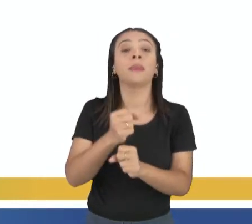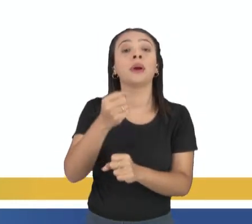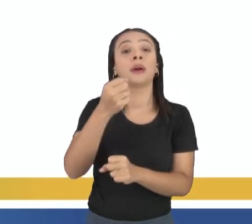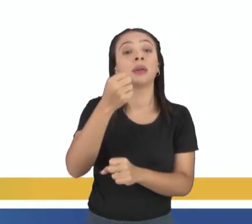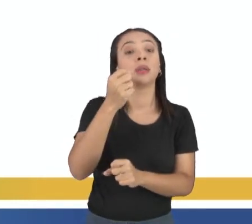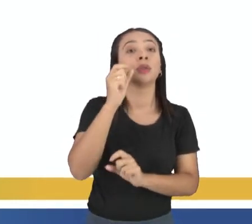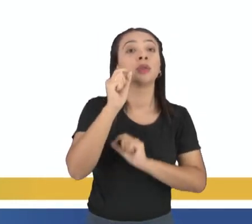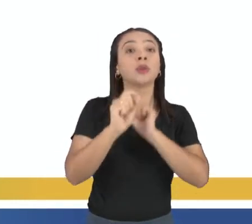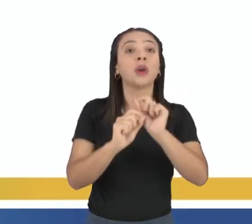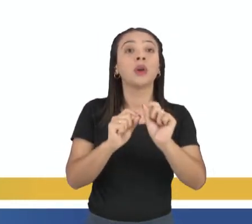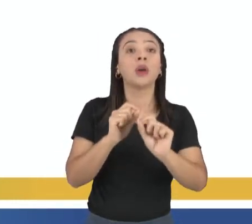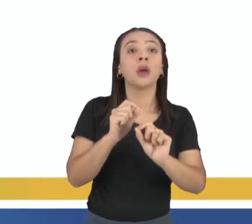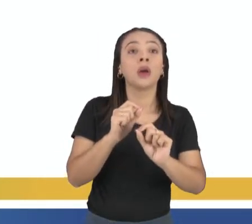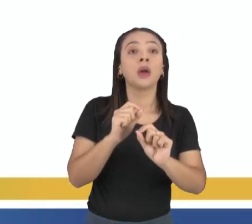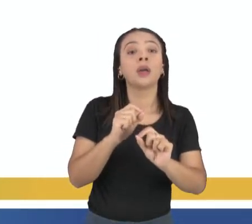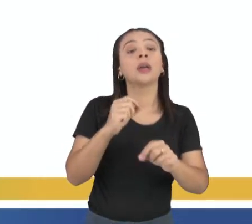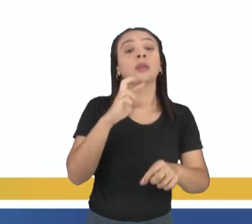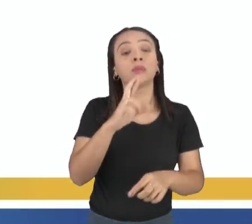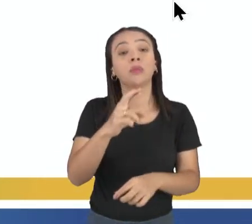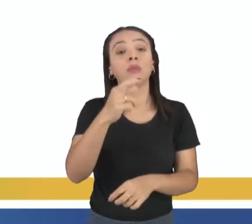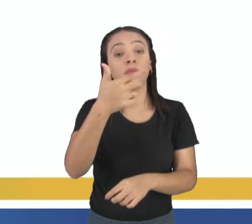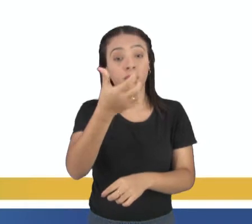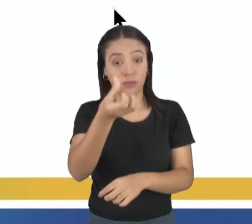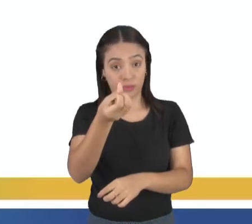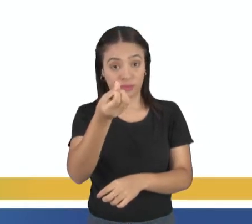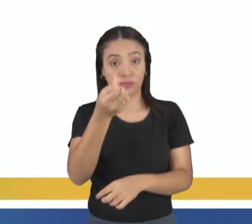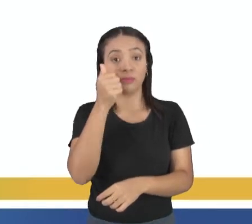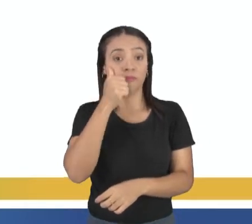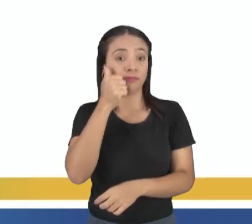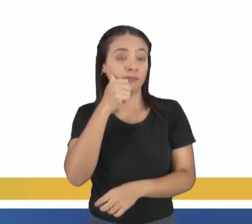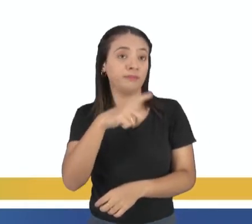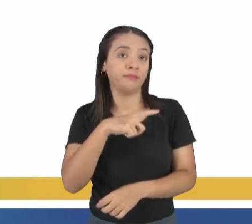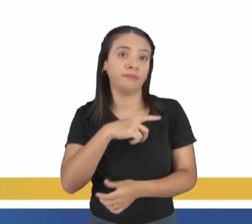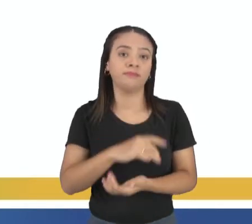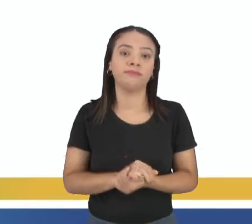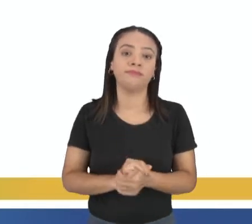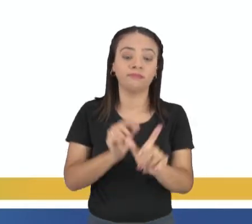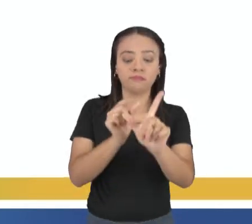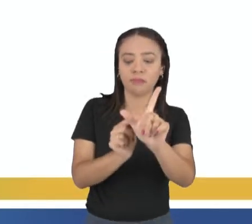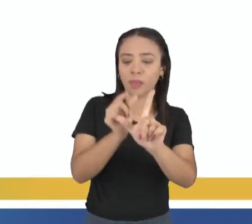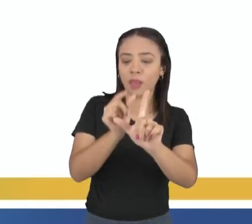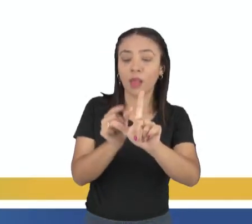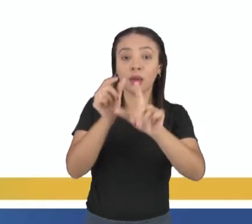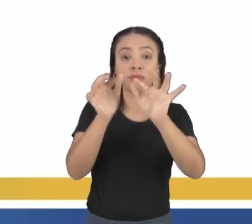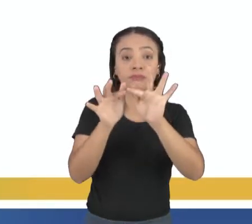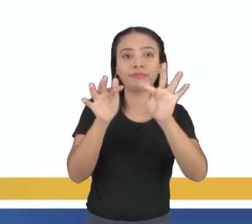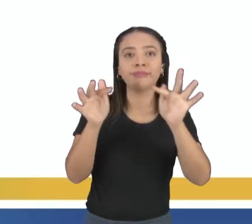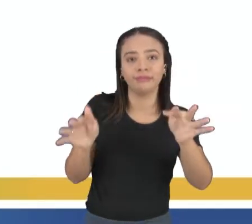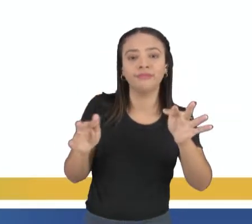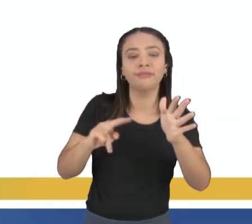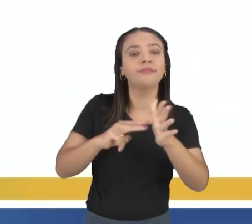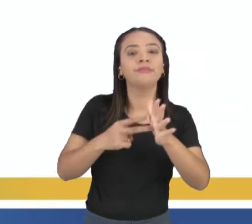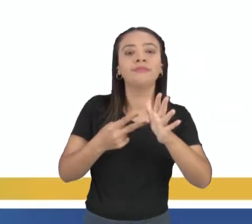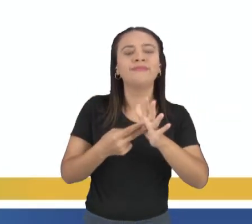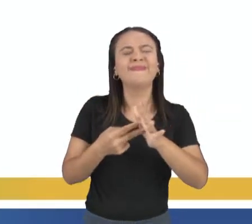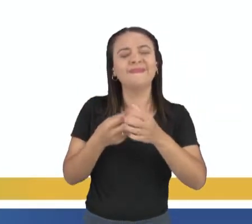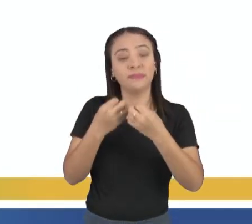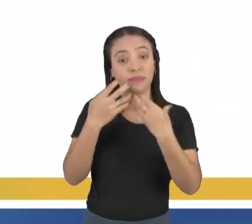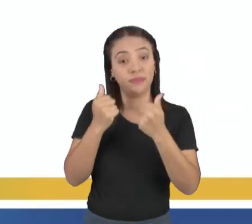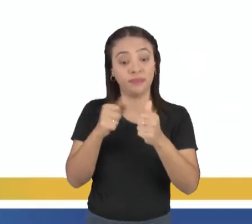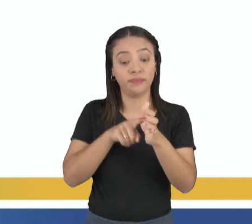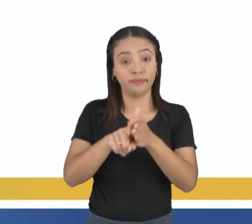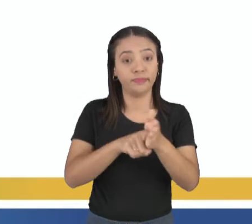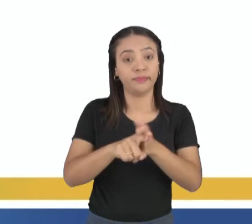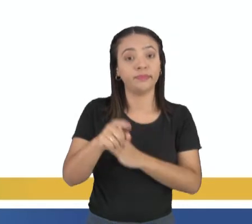26. 26 meninas nesse curso, certinho? Então aqui nós temos um gráfico simples, né, que representa bem a pesquisa que a